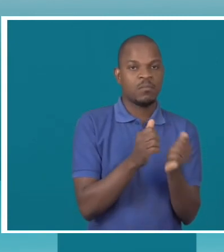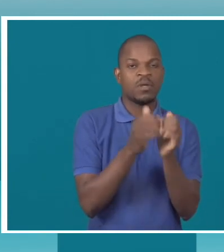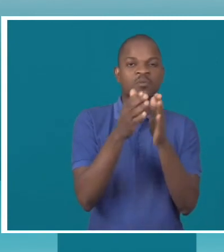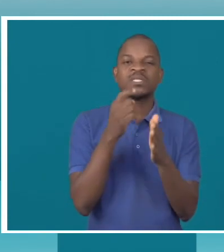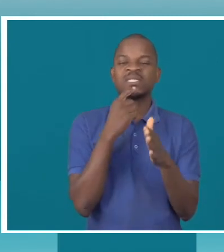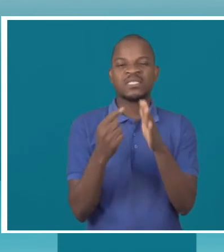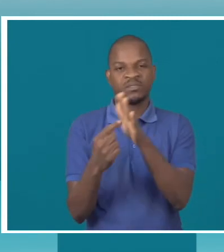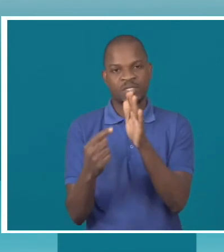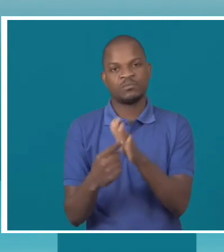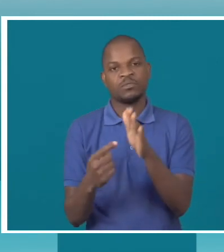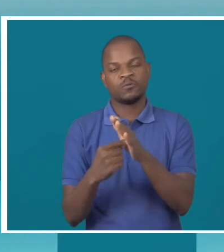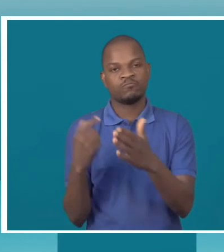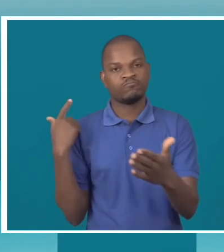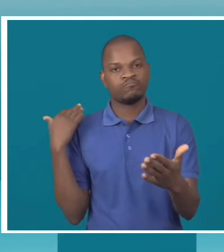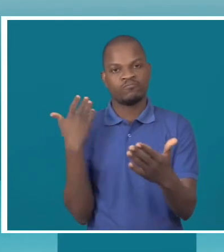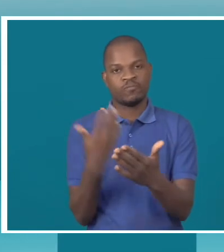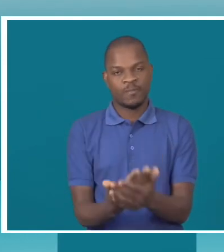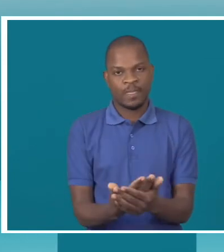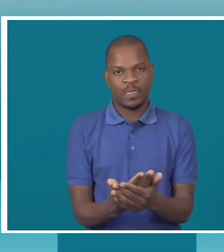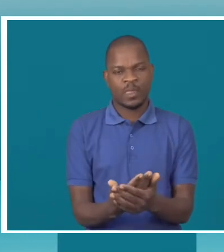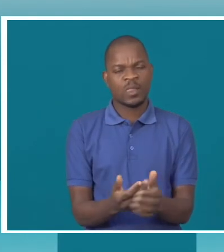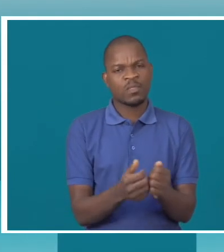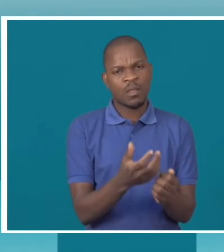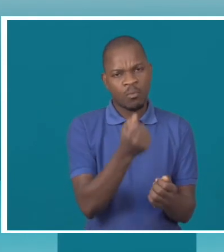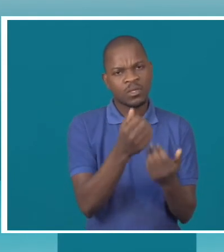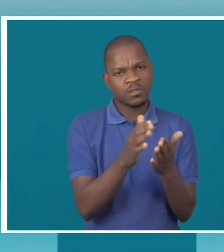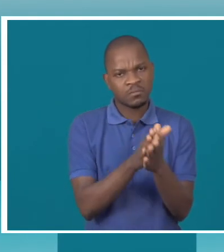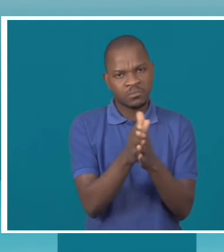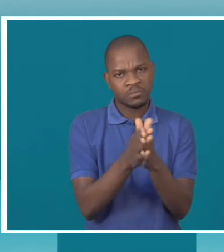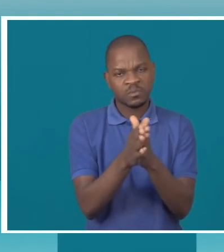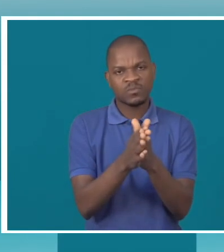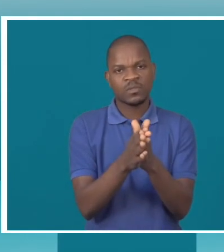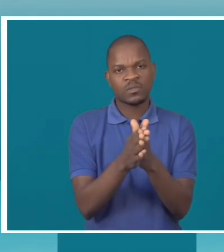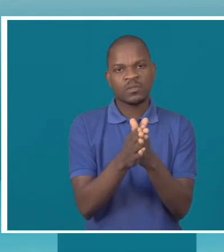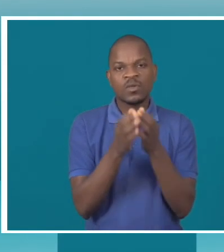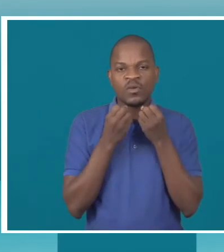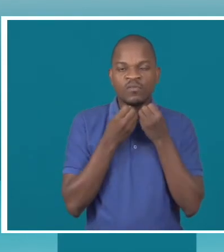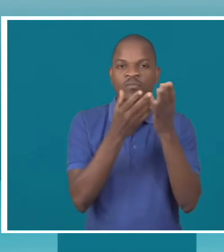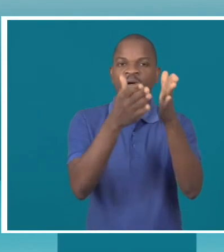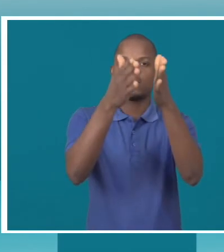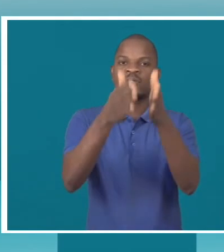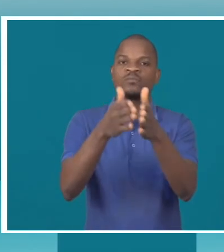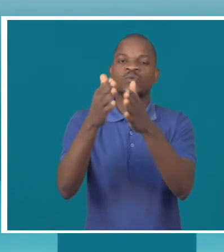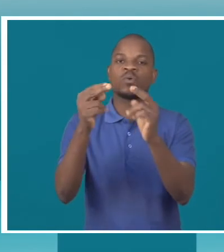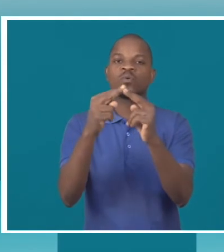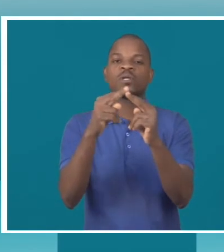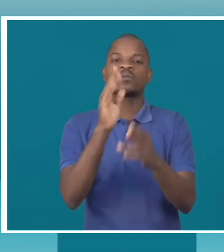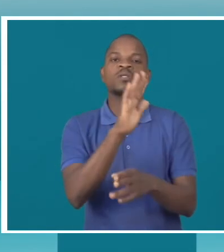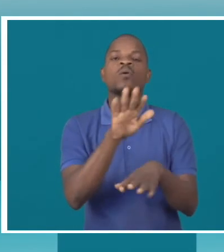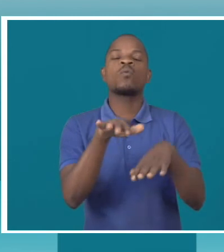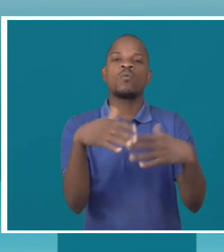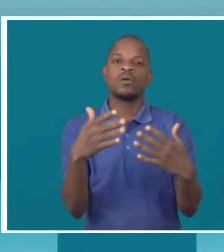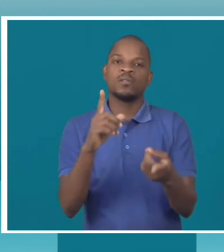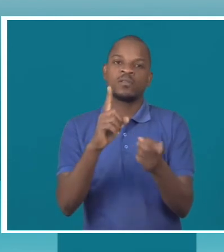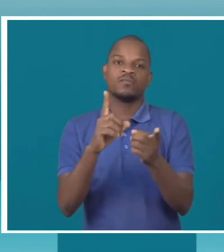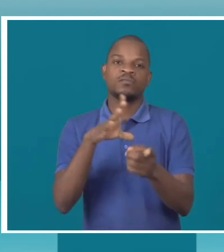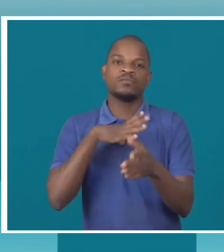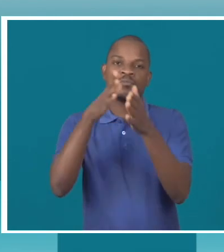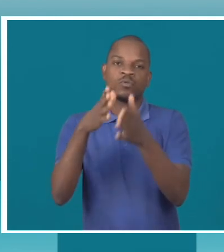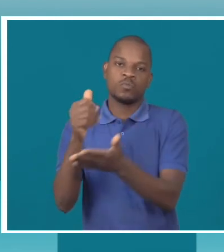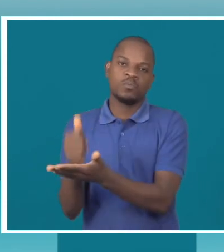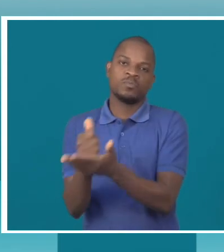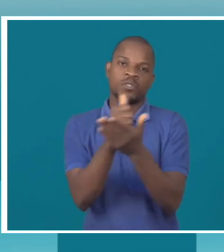Vida para aguardar a melhor oportunidade. Podia aproveitar as câmaras, não é? Deixar-te o contacto e para quem queira ajudar